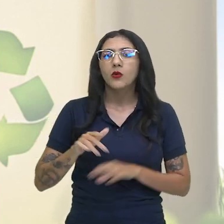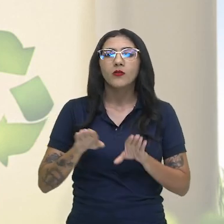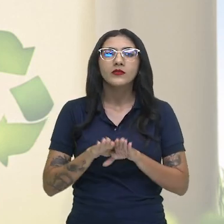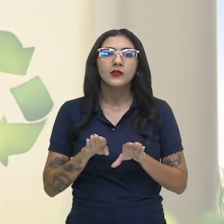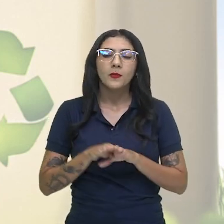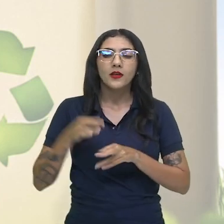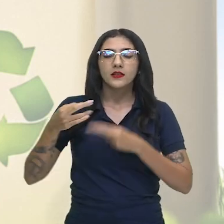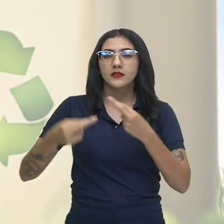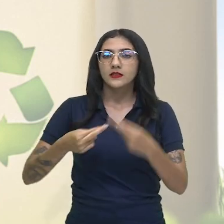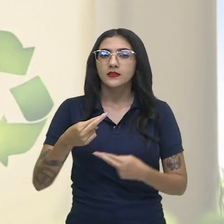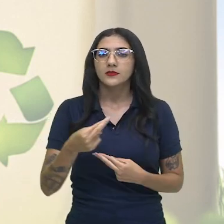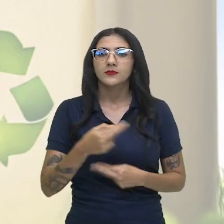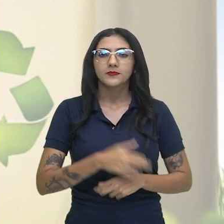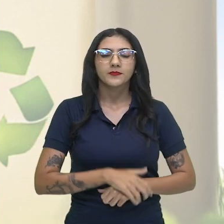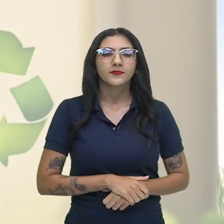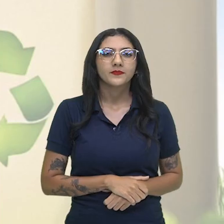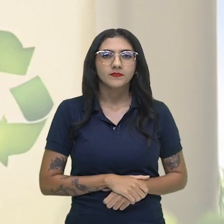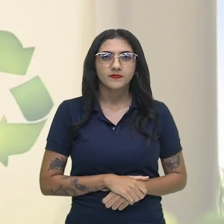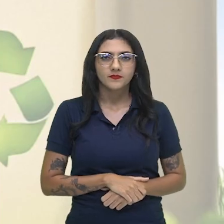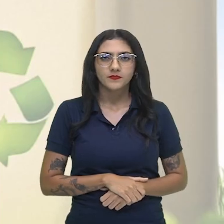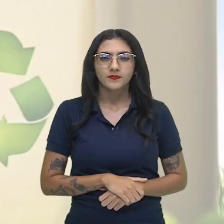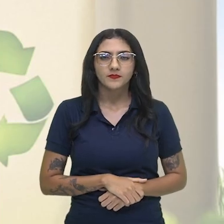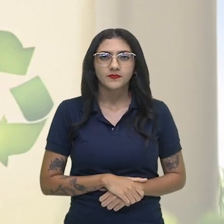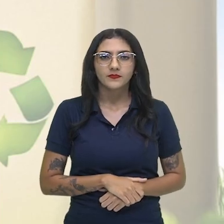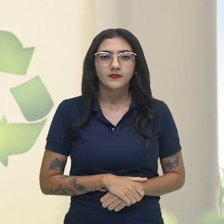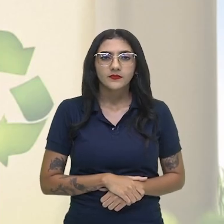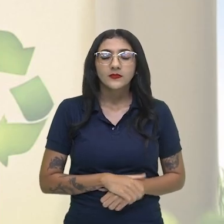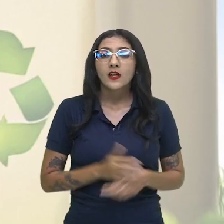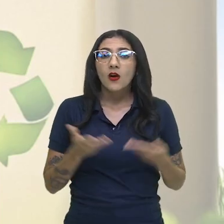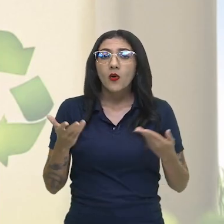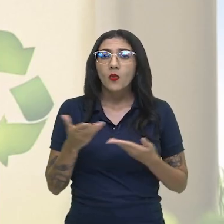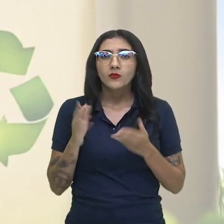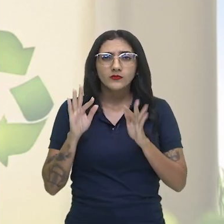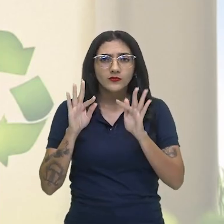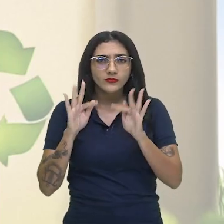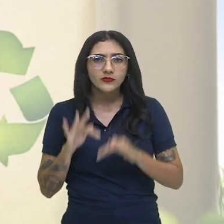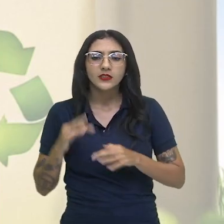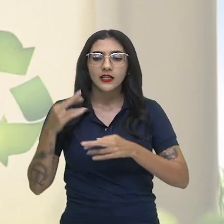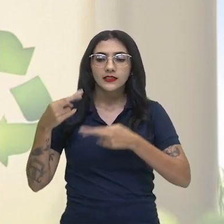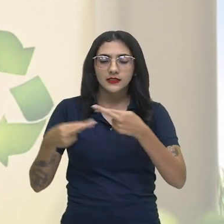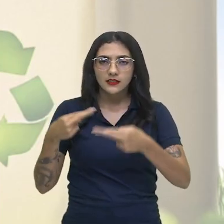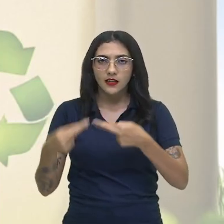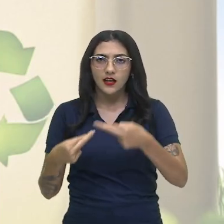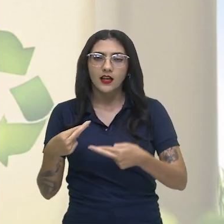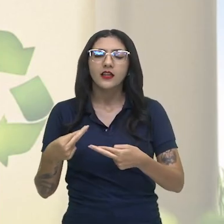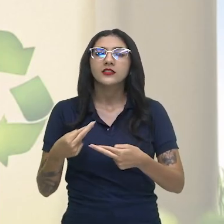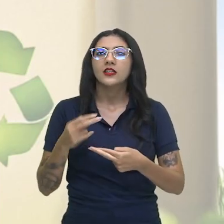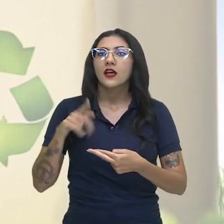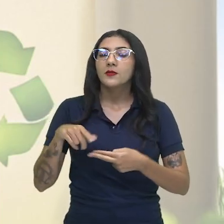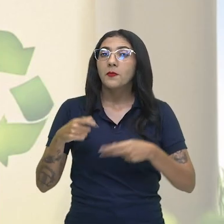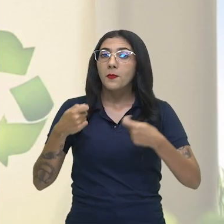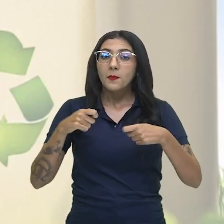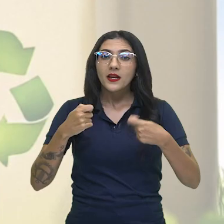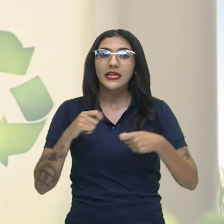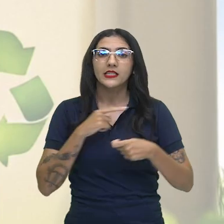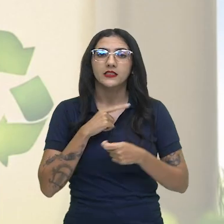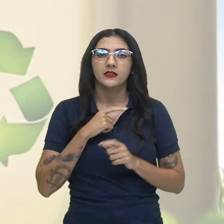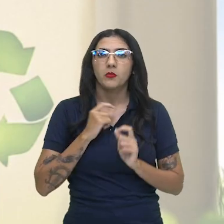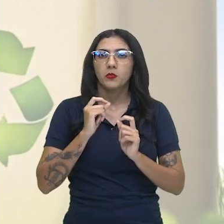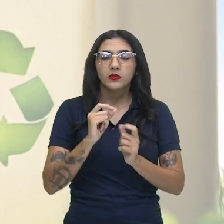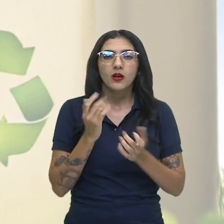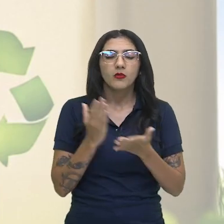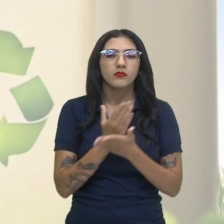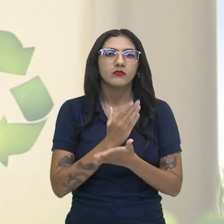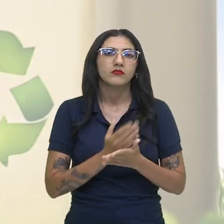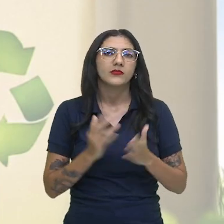reciclar. Então, quando chegamos ao momento da reciclagem, a gente precisa ali ter algumas